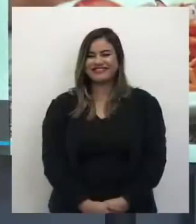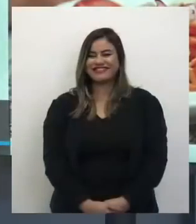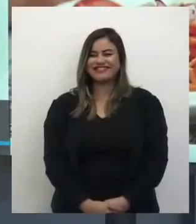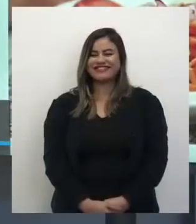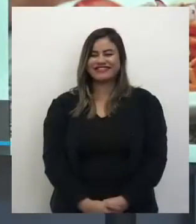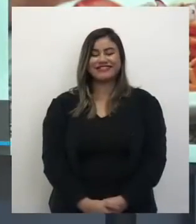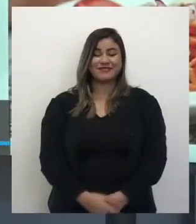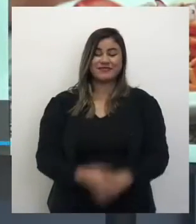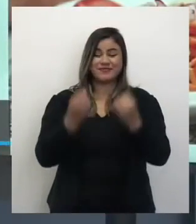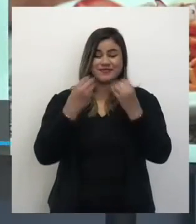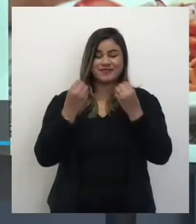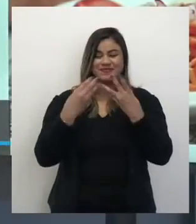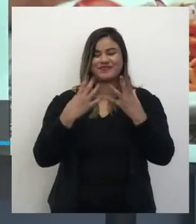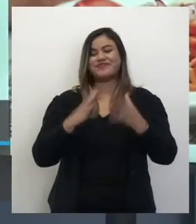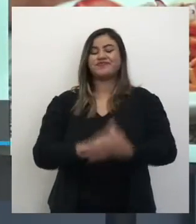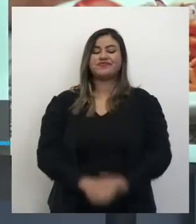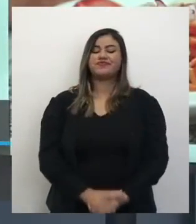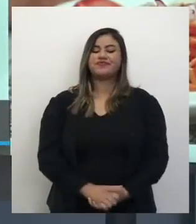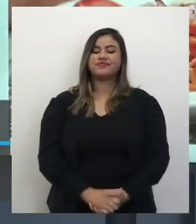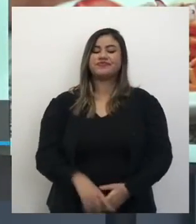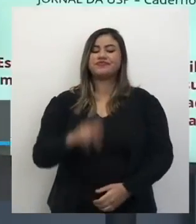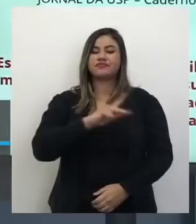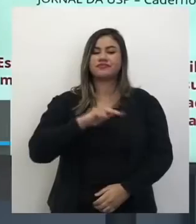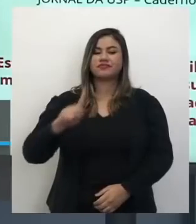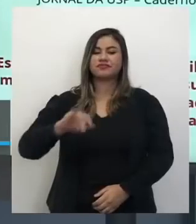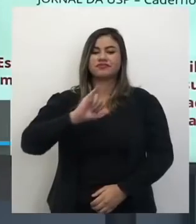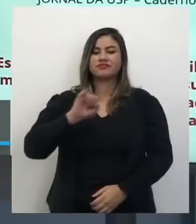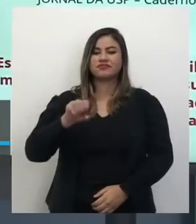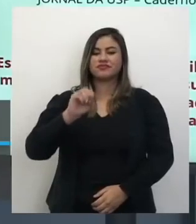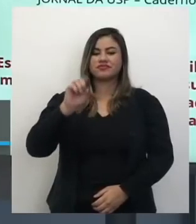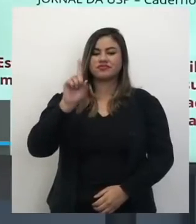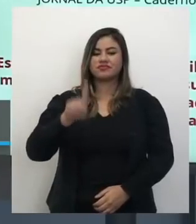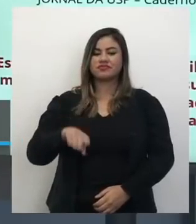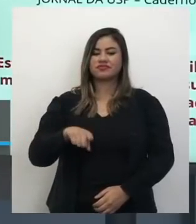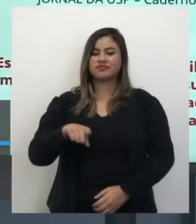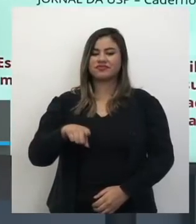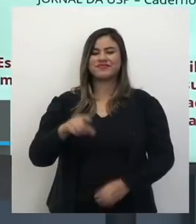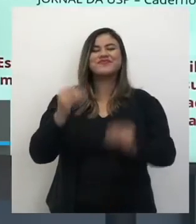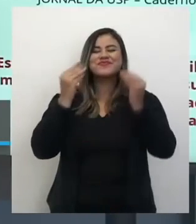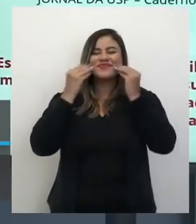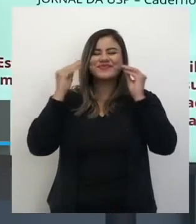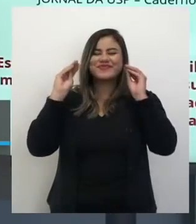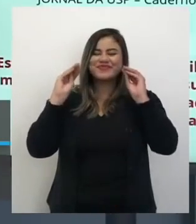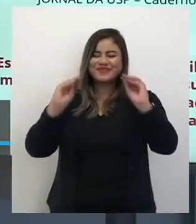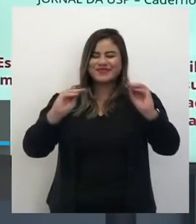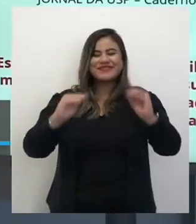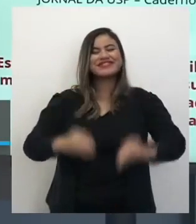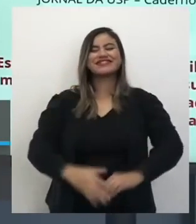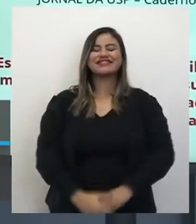Bom, vamos lá. Professor José Jocelli. Beijo, professor.